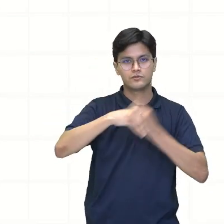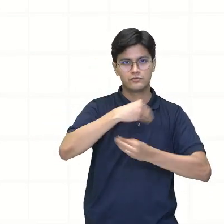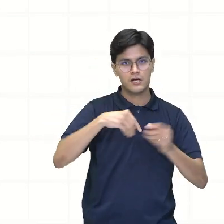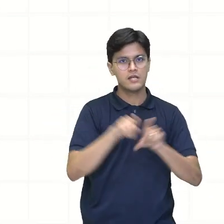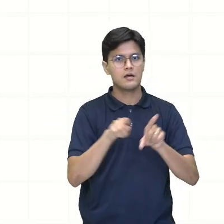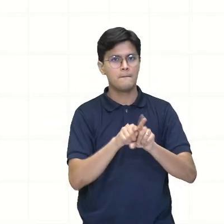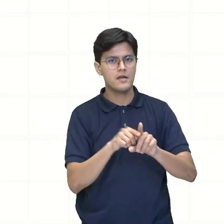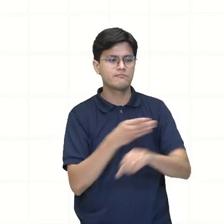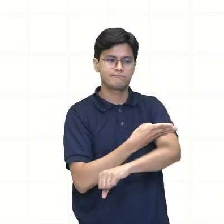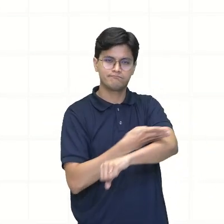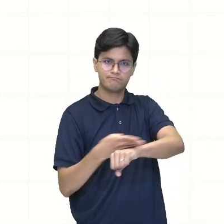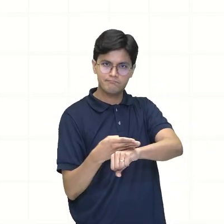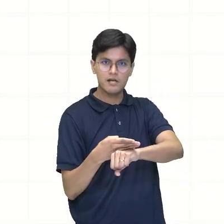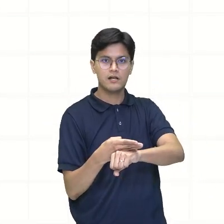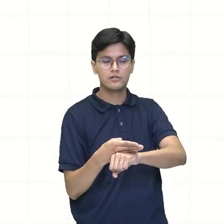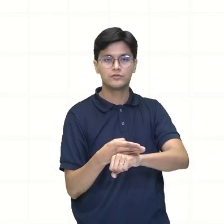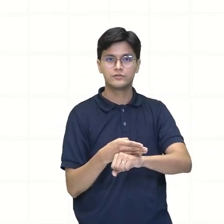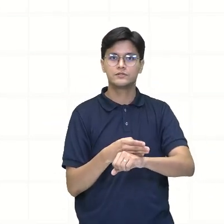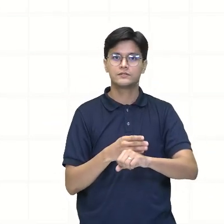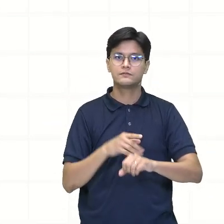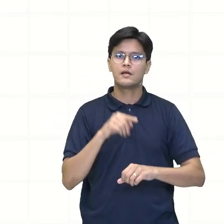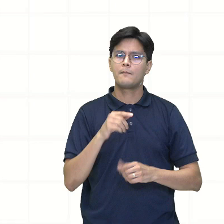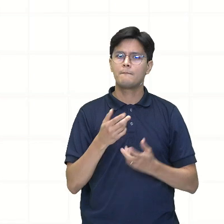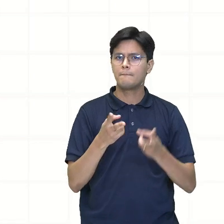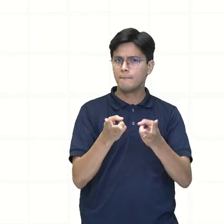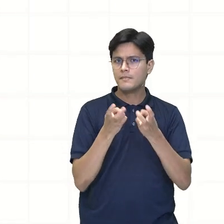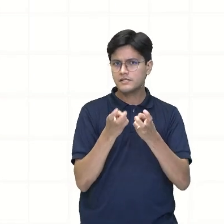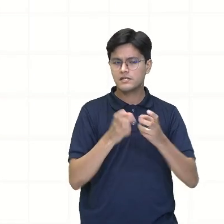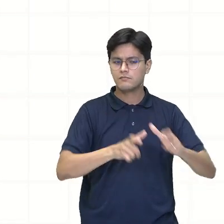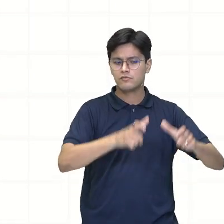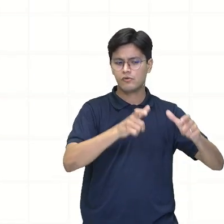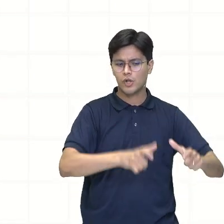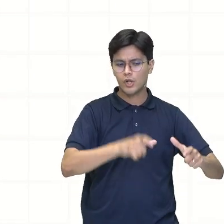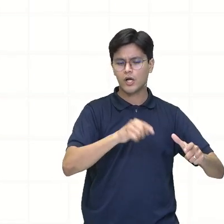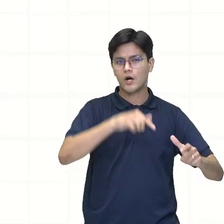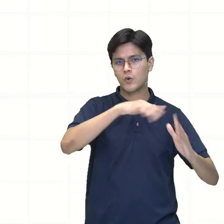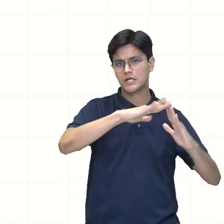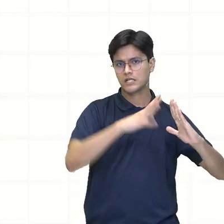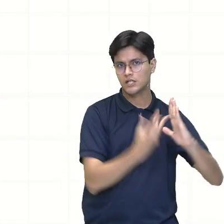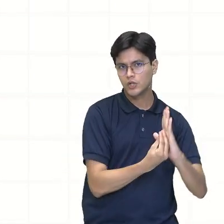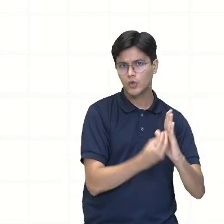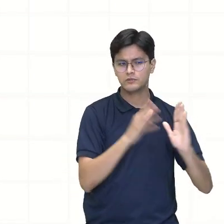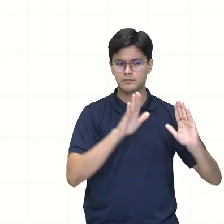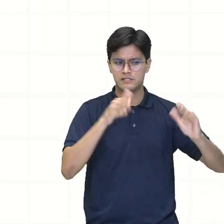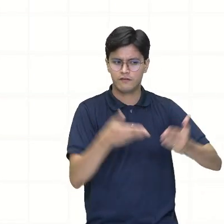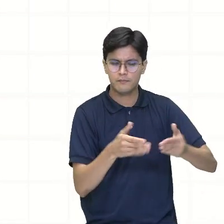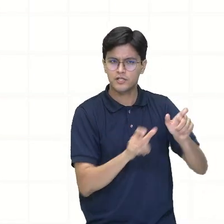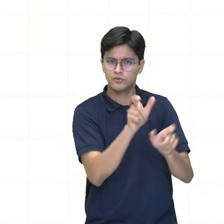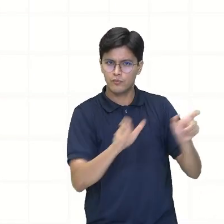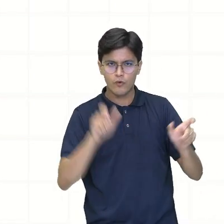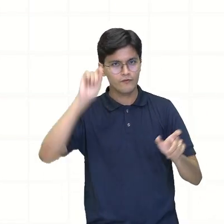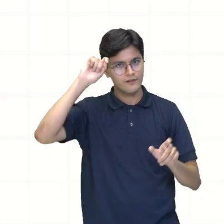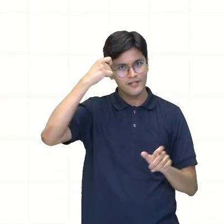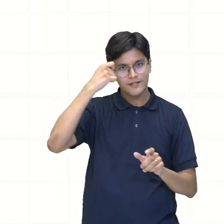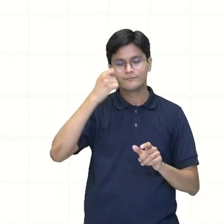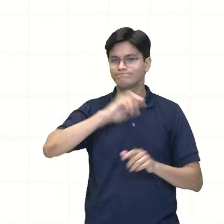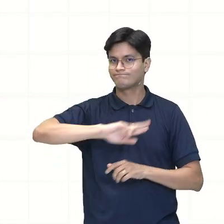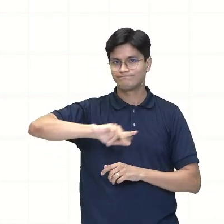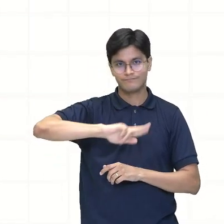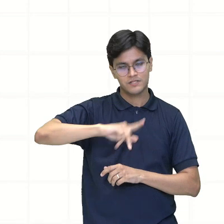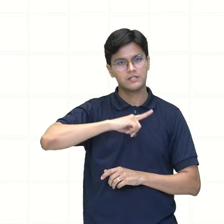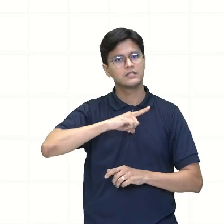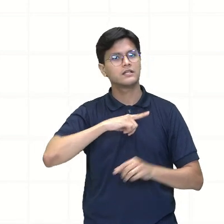vai ser um local apenas para os negros escravizados, né? Vai ter a presença dos indígenas e